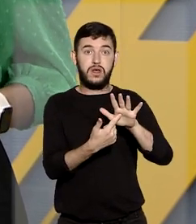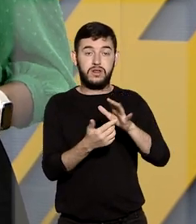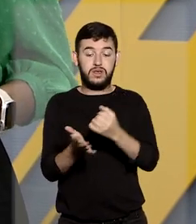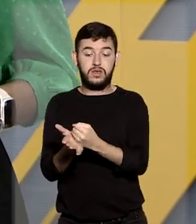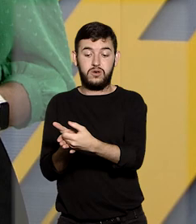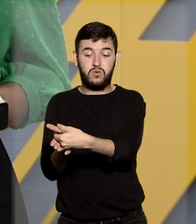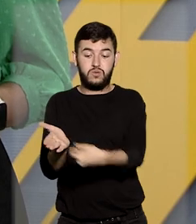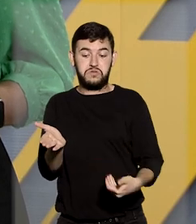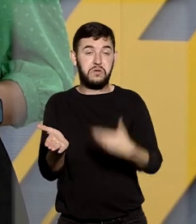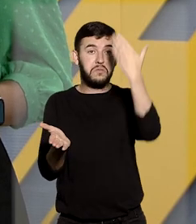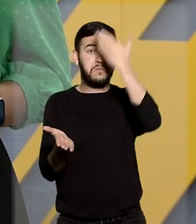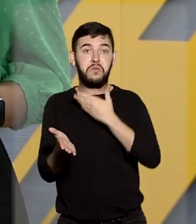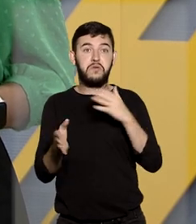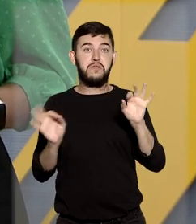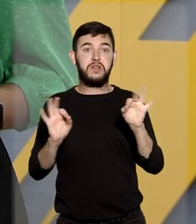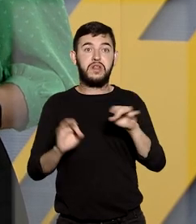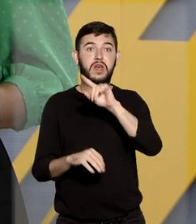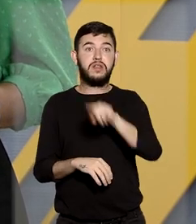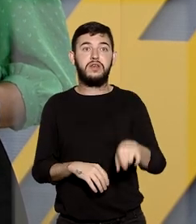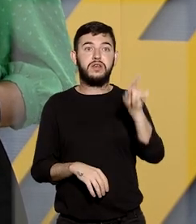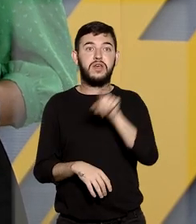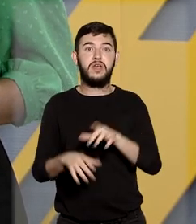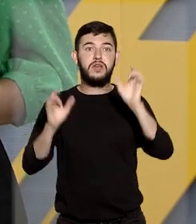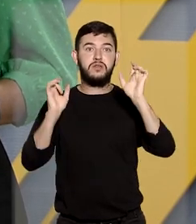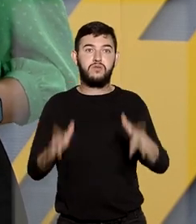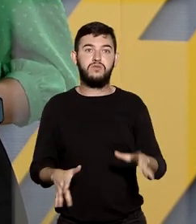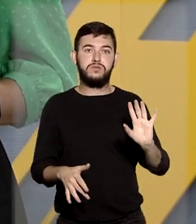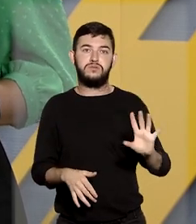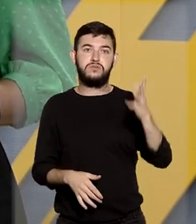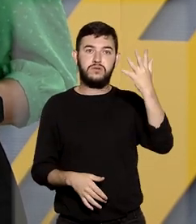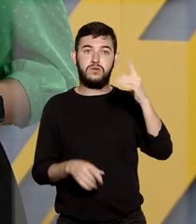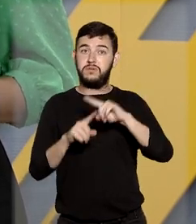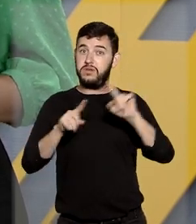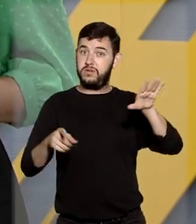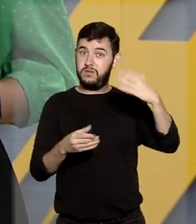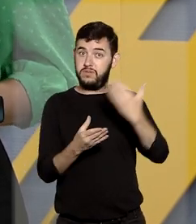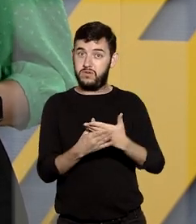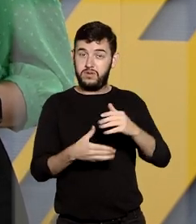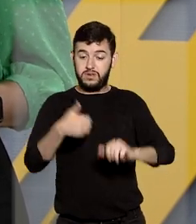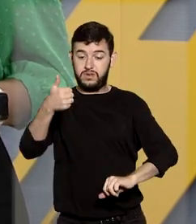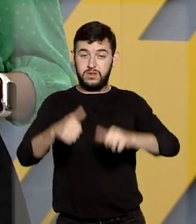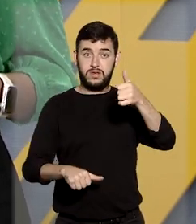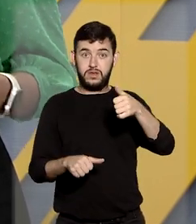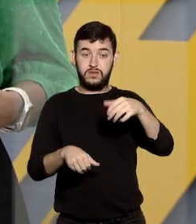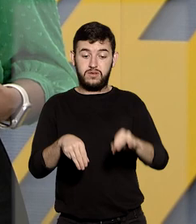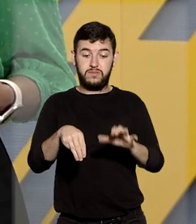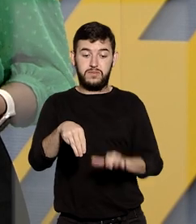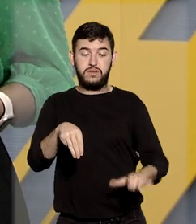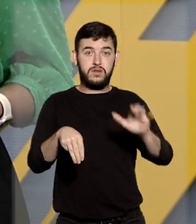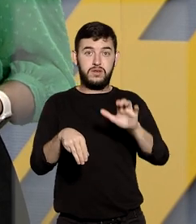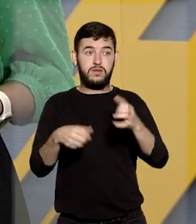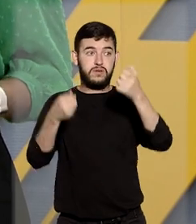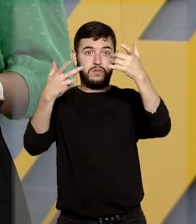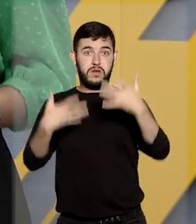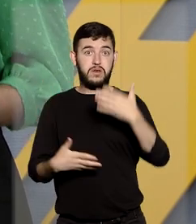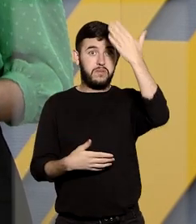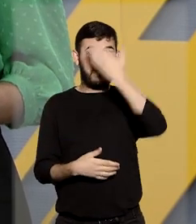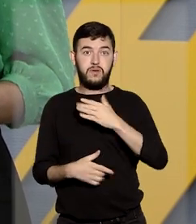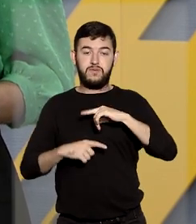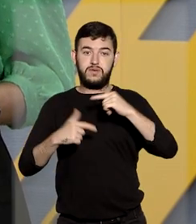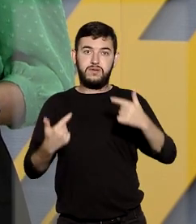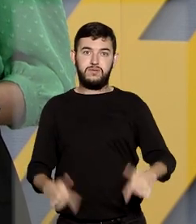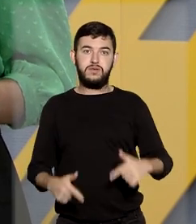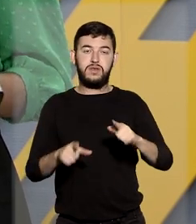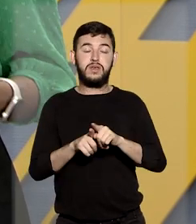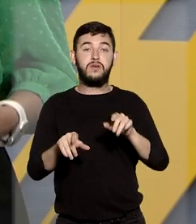não ficar comprovada a renúncia ao caso. No processo analisado, os ministros destacaram não existir prova de que a